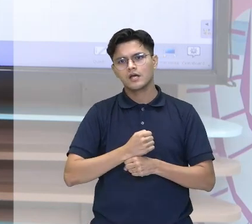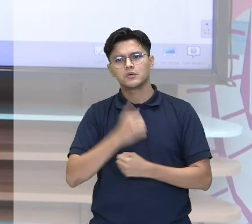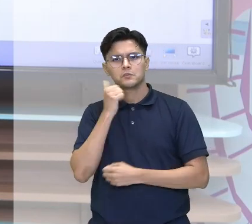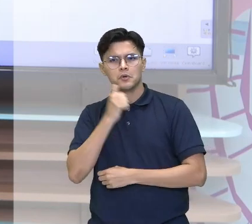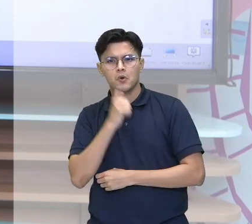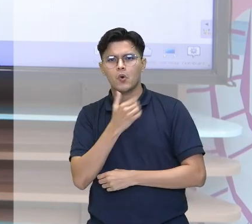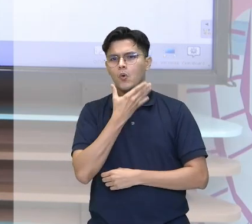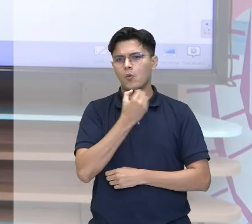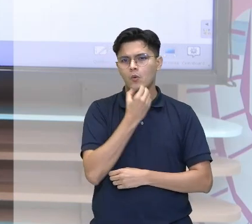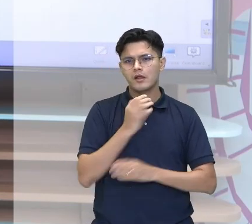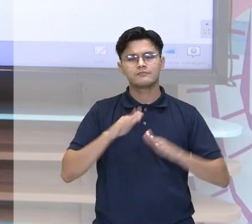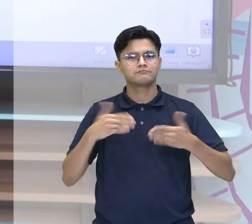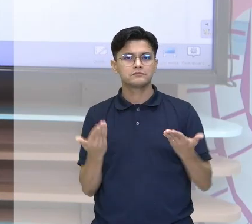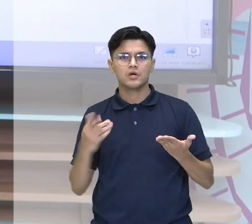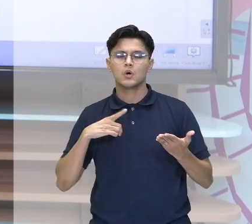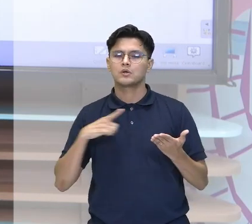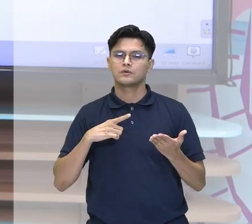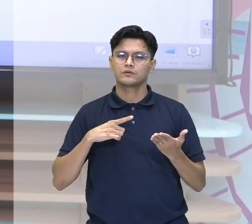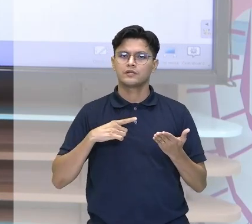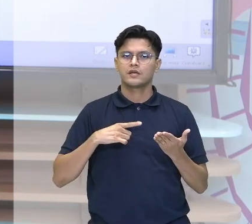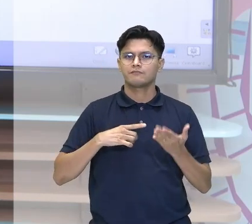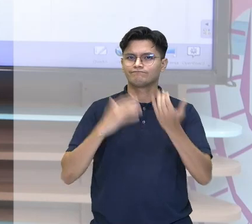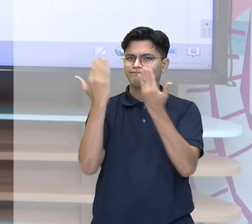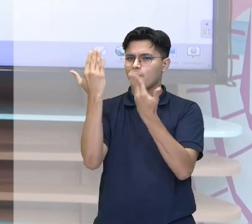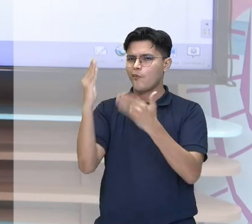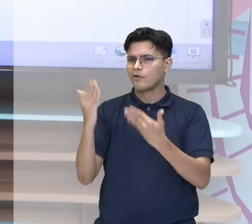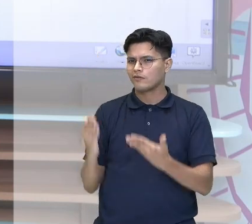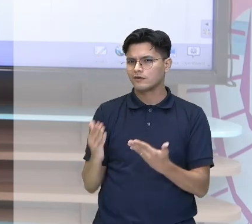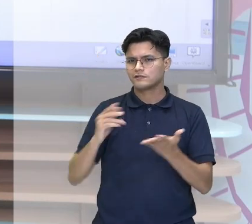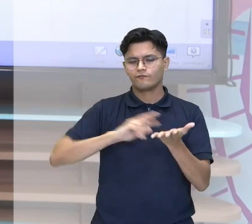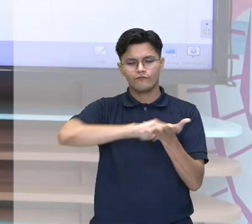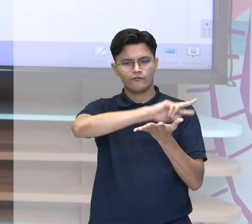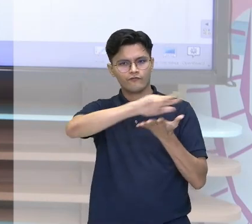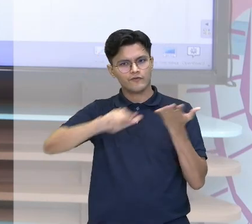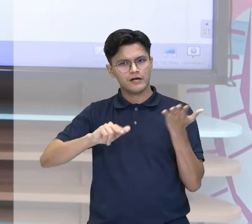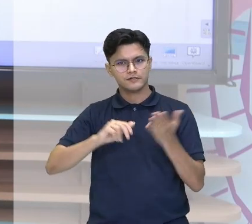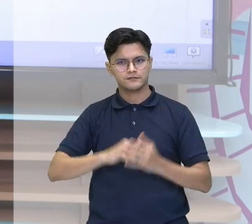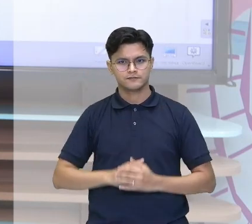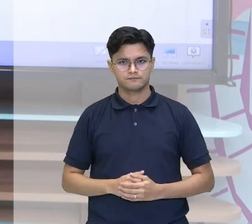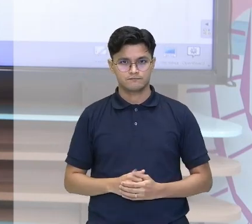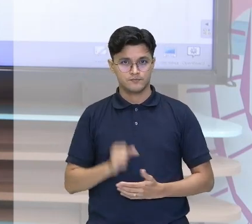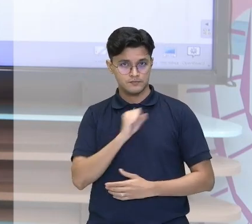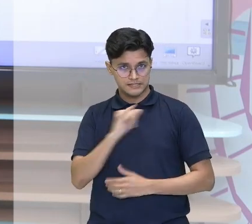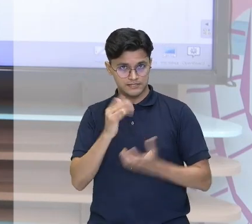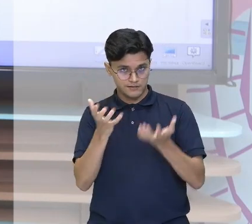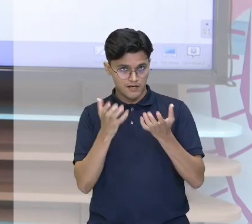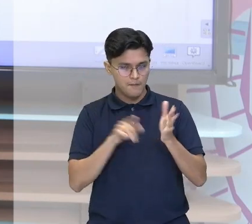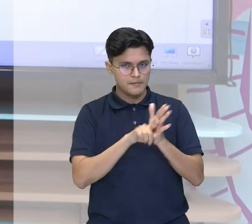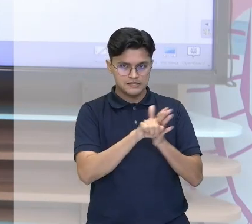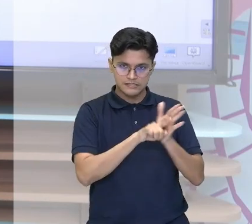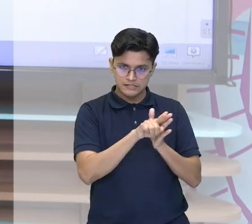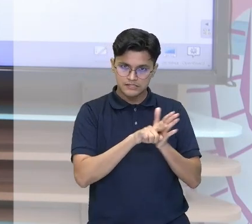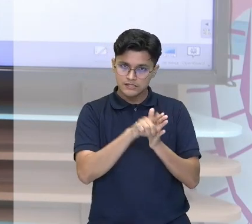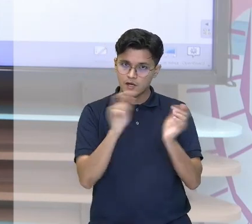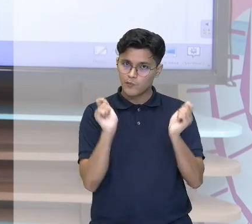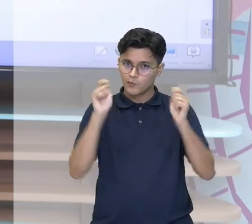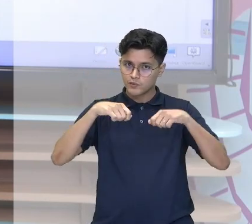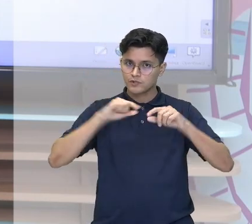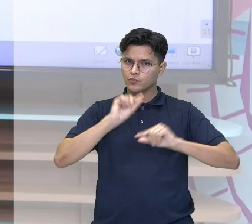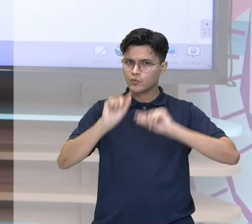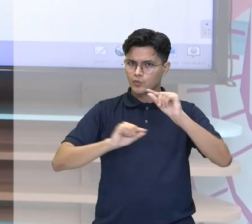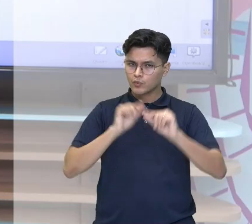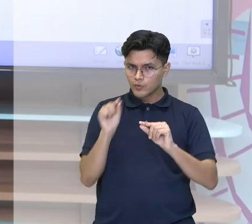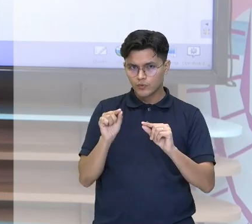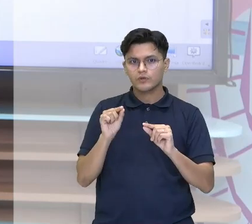no infográfico. E se você pesquisar também o infográfico na internet, você vai ali clicando em cada uma